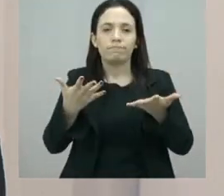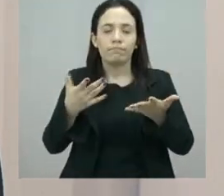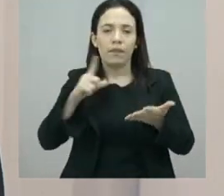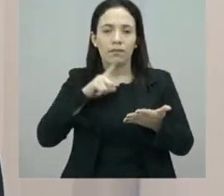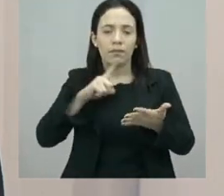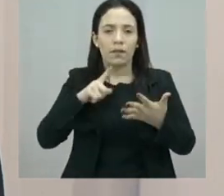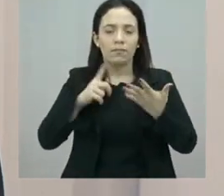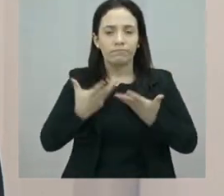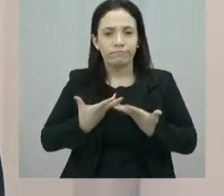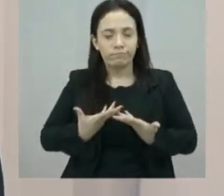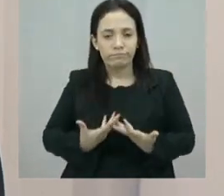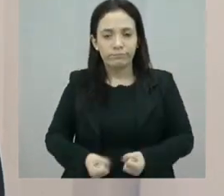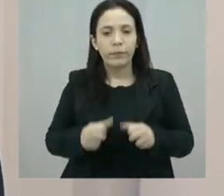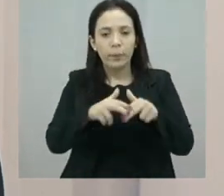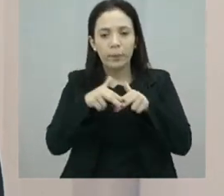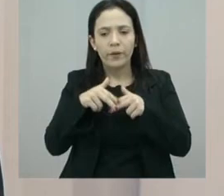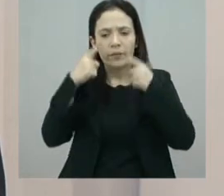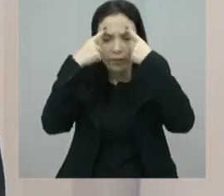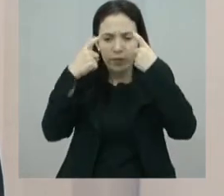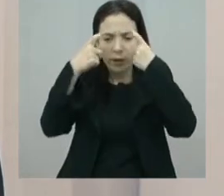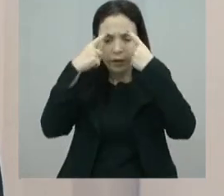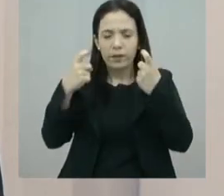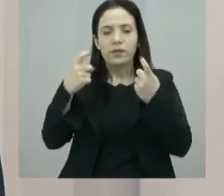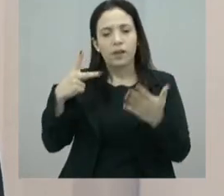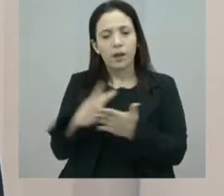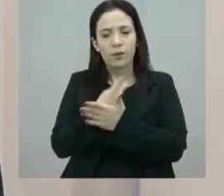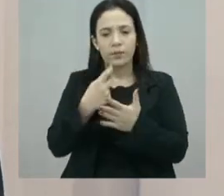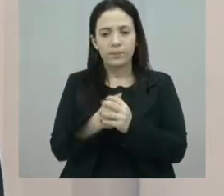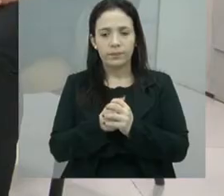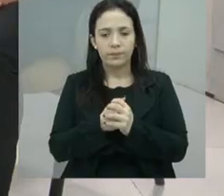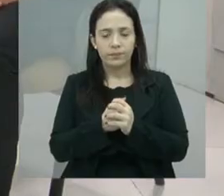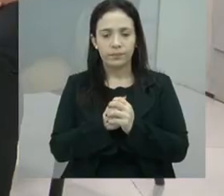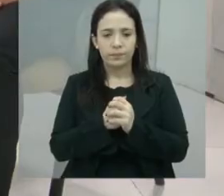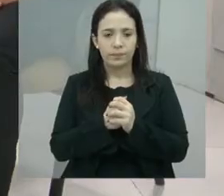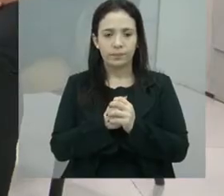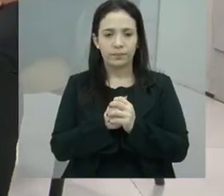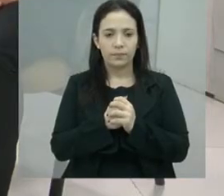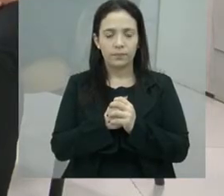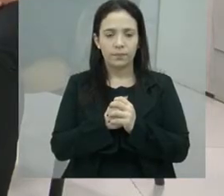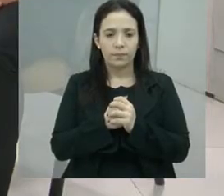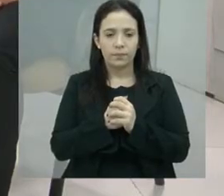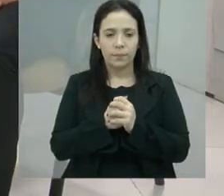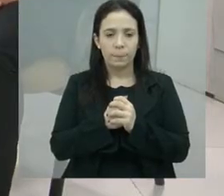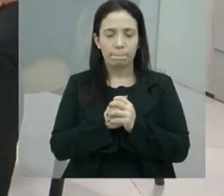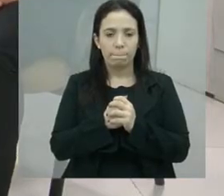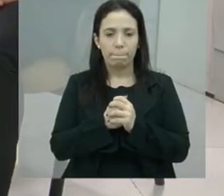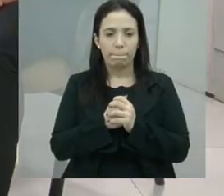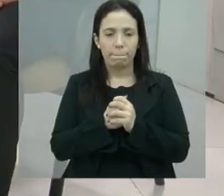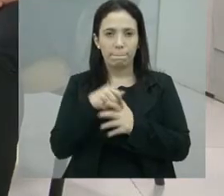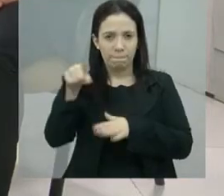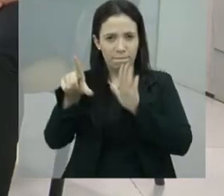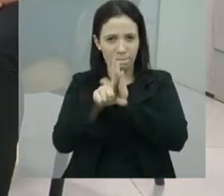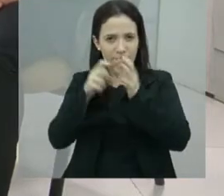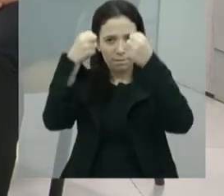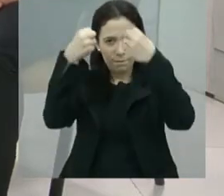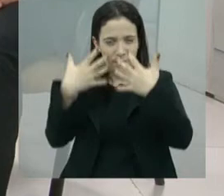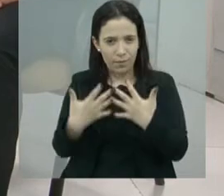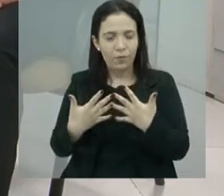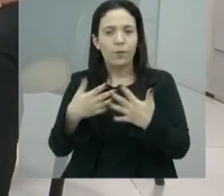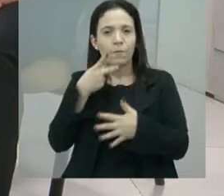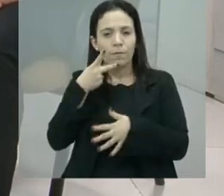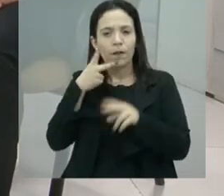ainda mais com aquela violência por ela vivenciada. E essa lei que o senhor mencionou, que ela já